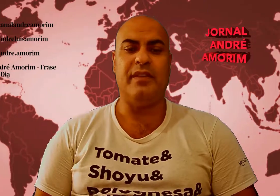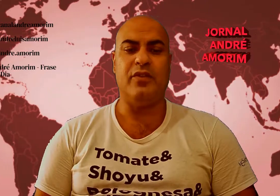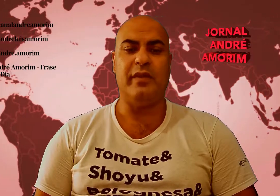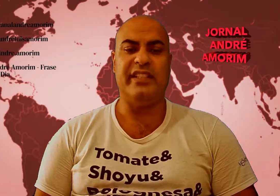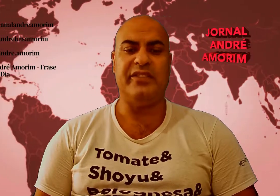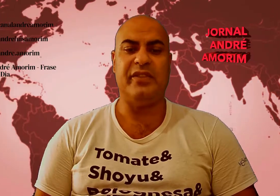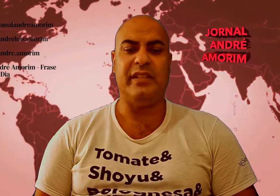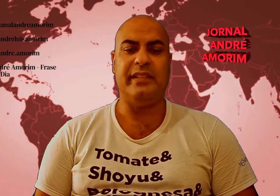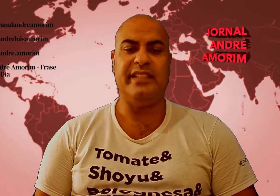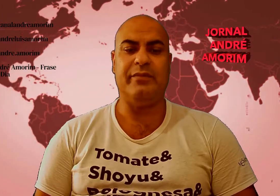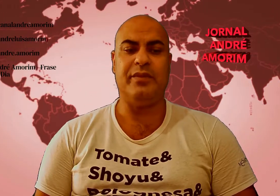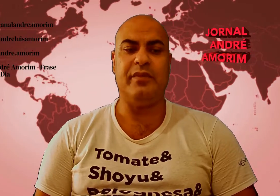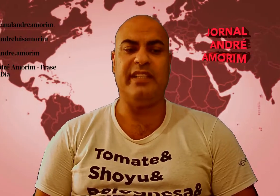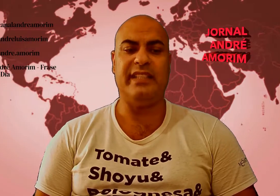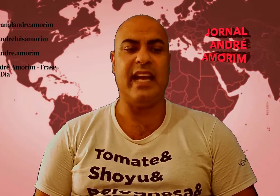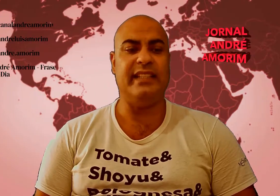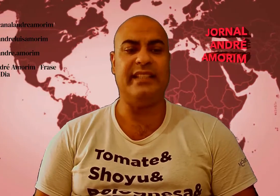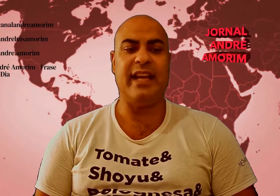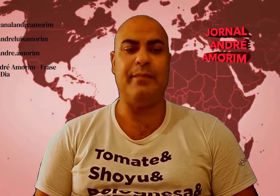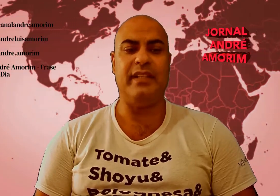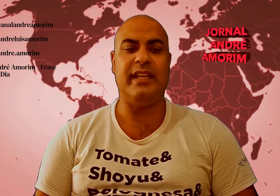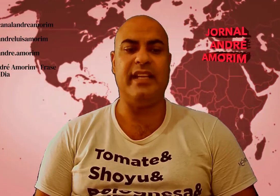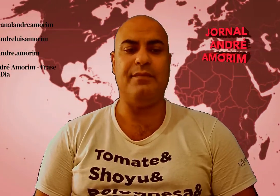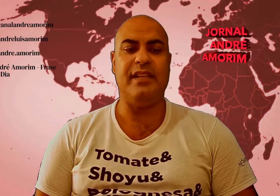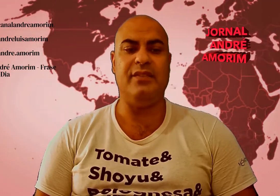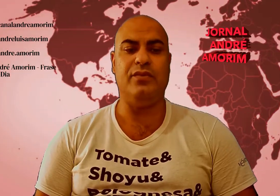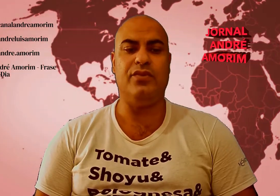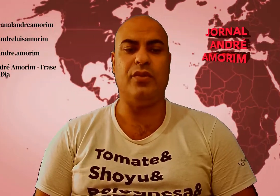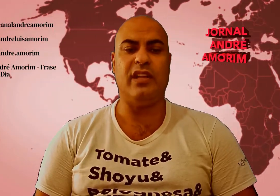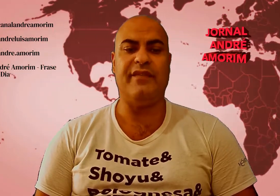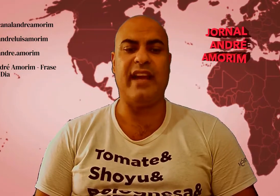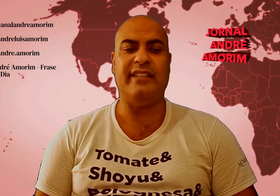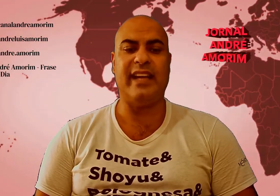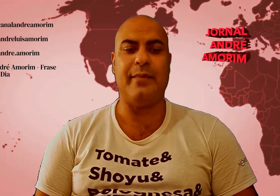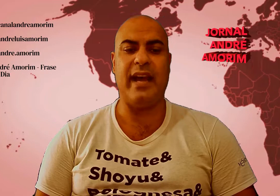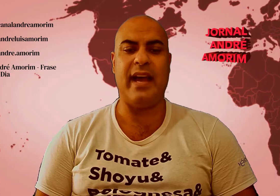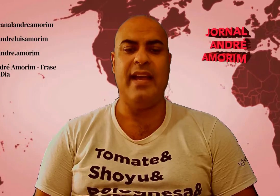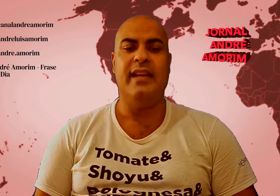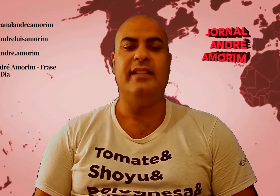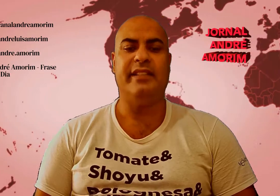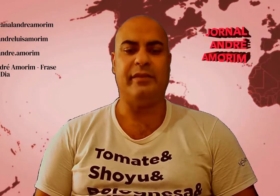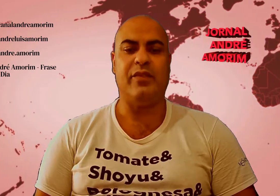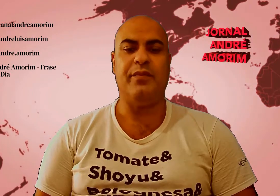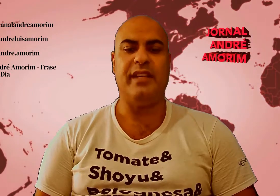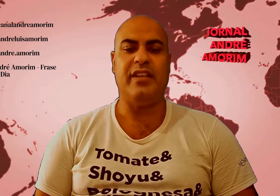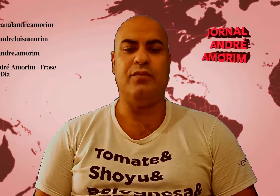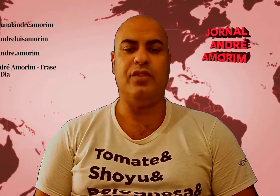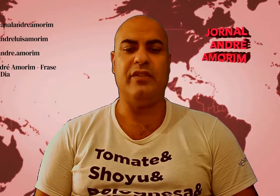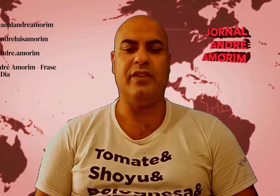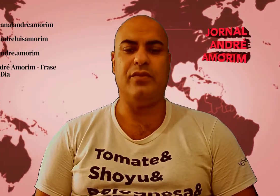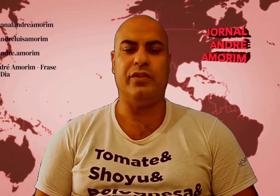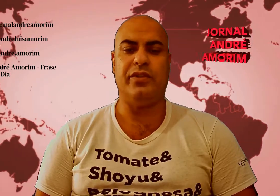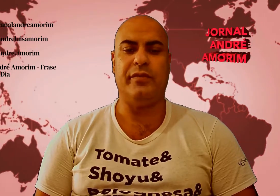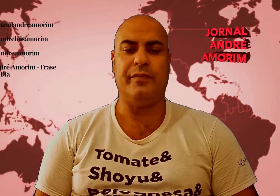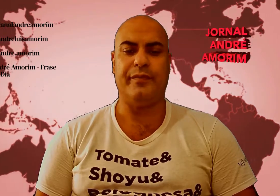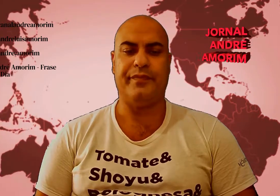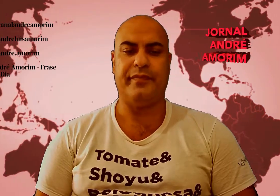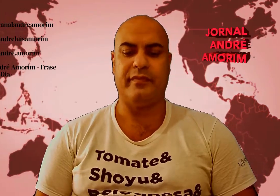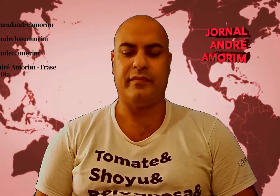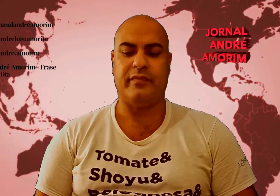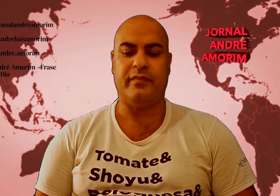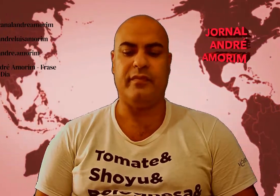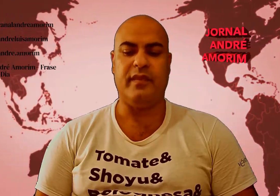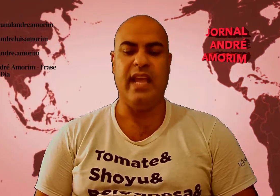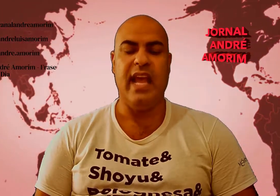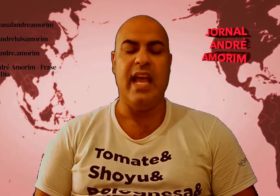Estamos programando algumas ações, mas estamos de mãos atadas até a pandemia do coronavírus acabar. Estamos acompanhando e buscando recursos.